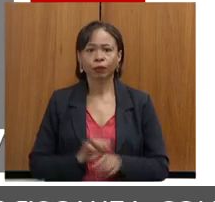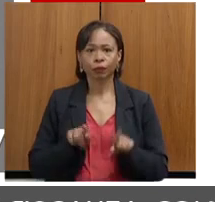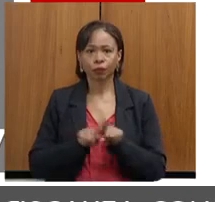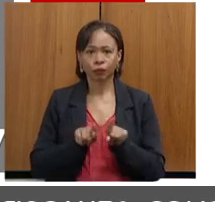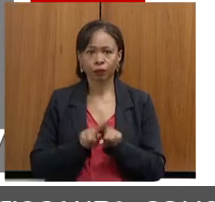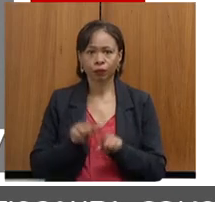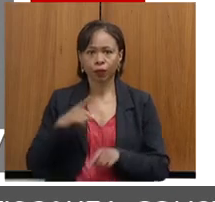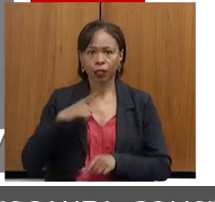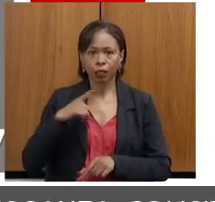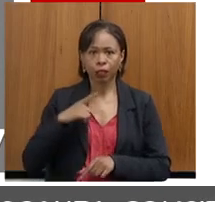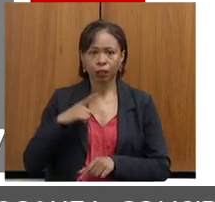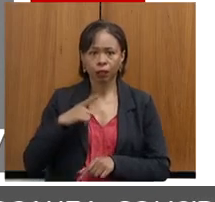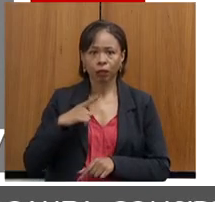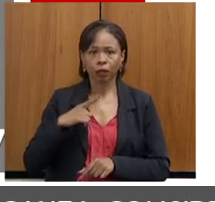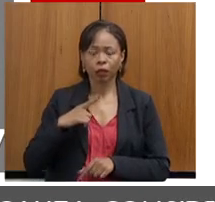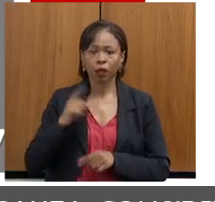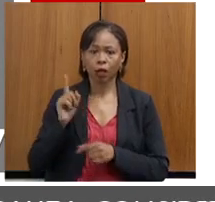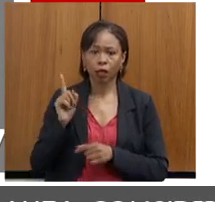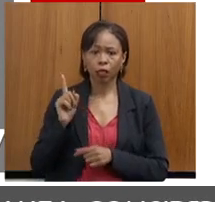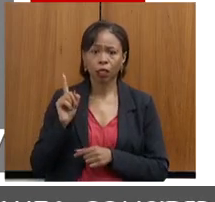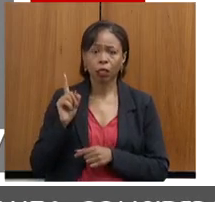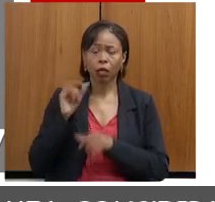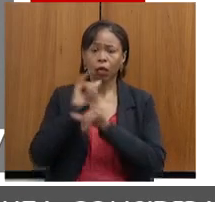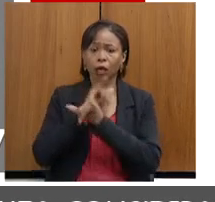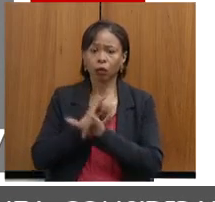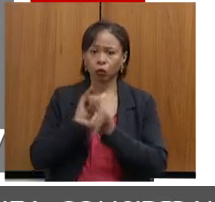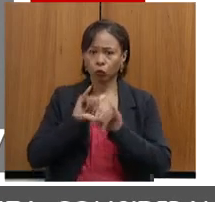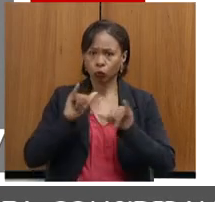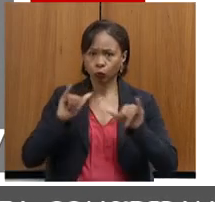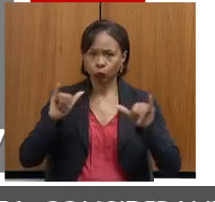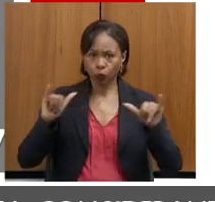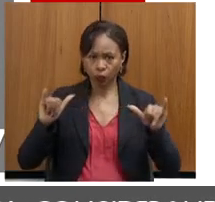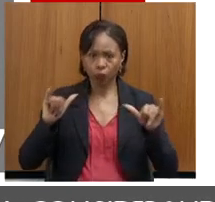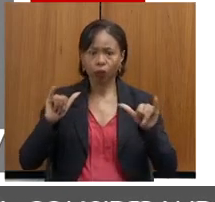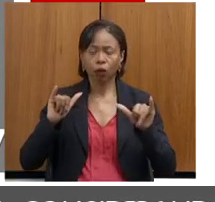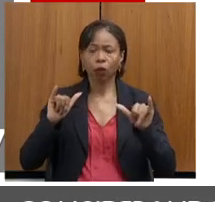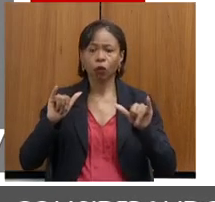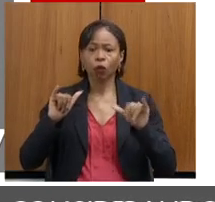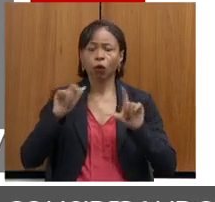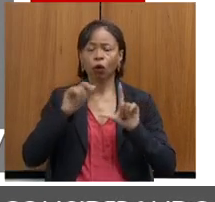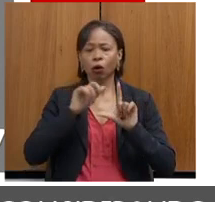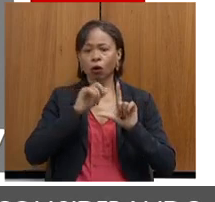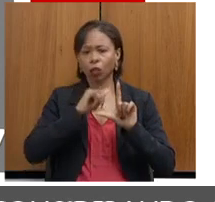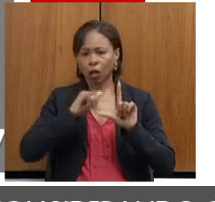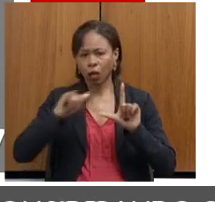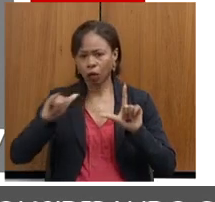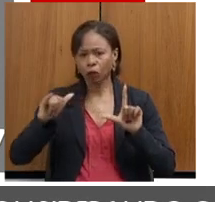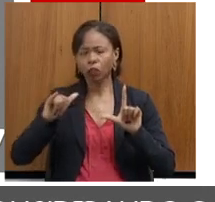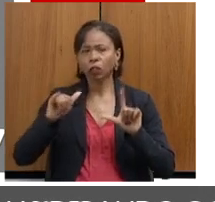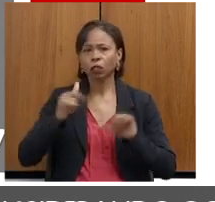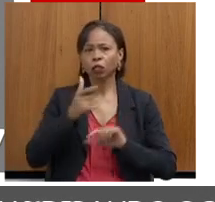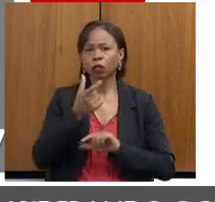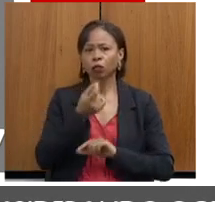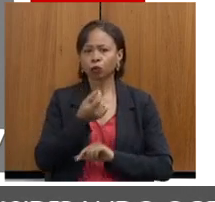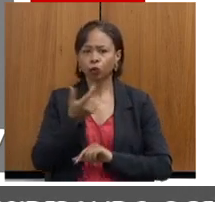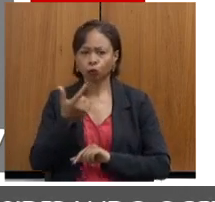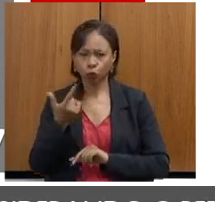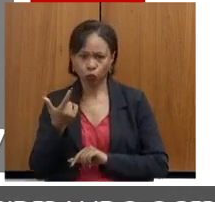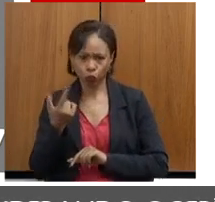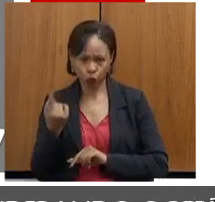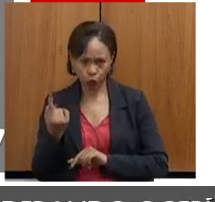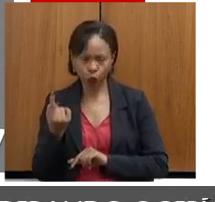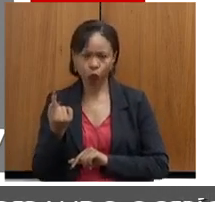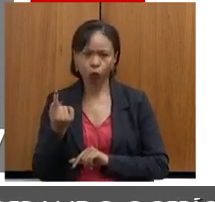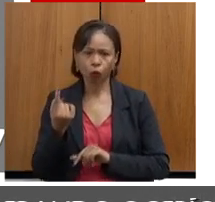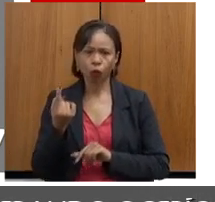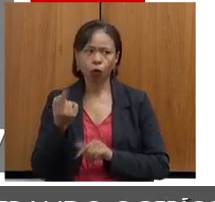a divulgação que tem sido feito pela mídia que em 2021 graças à articulação